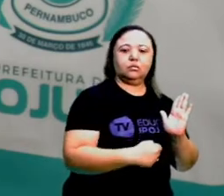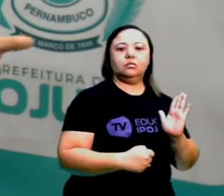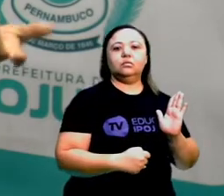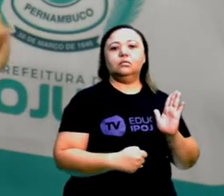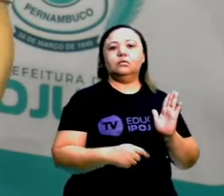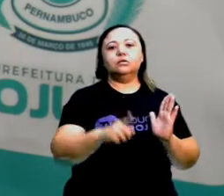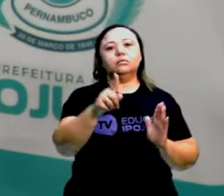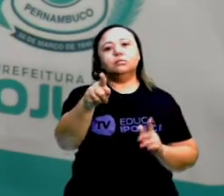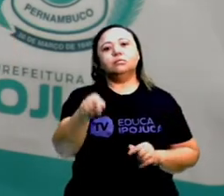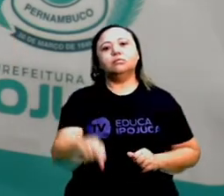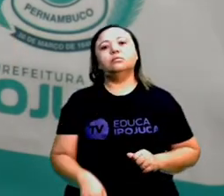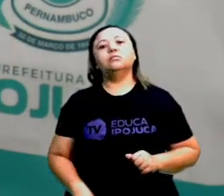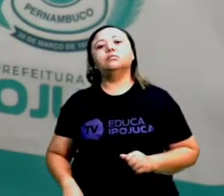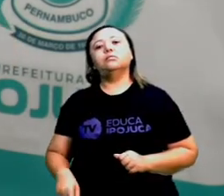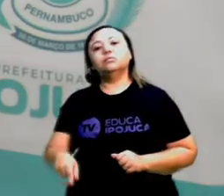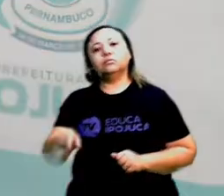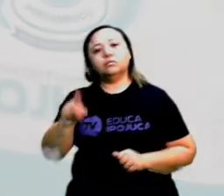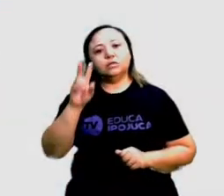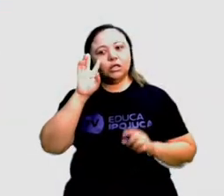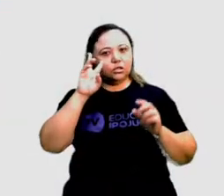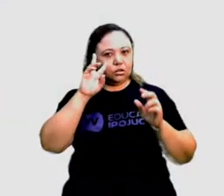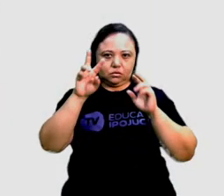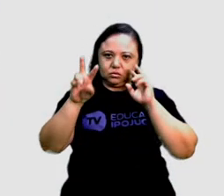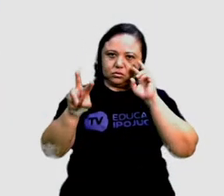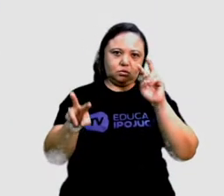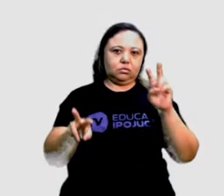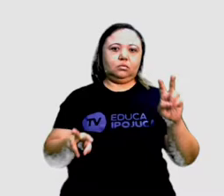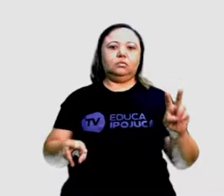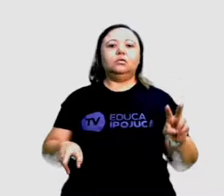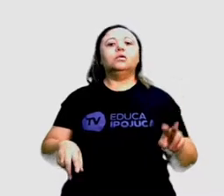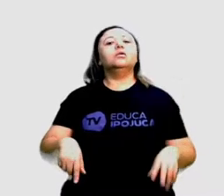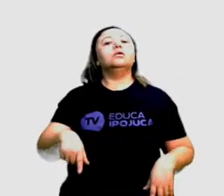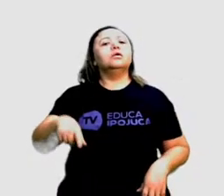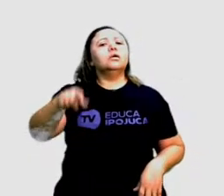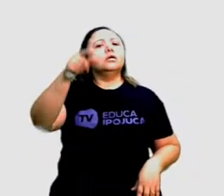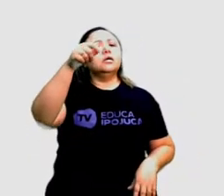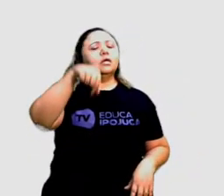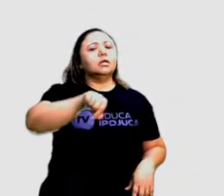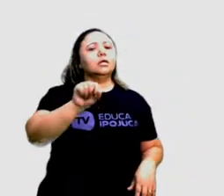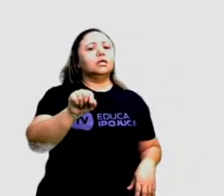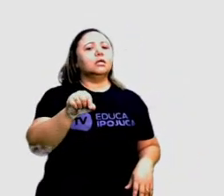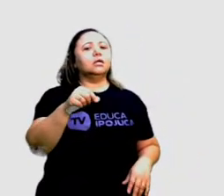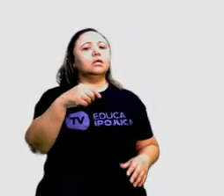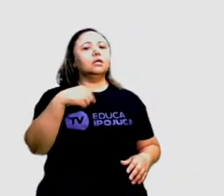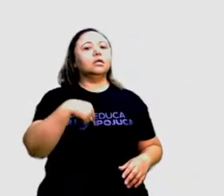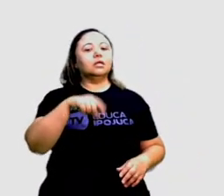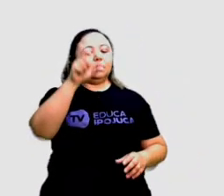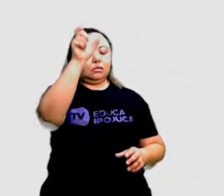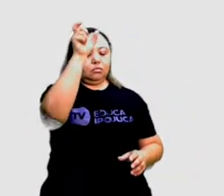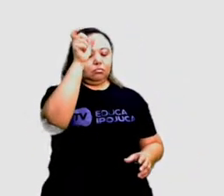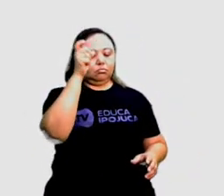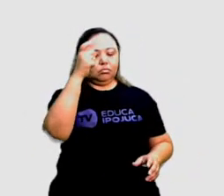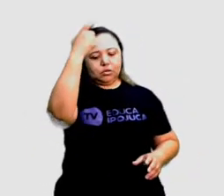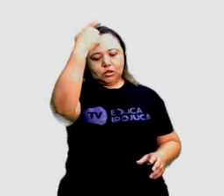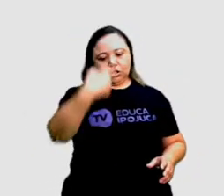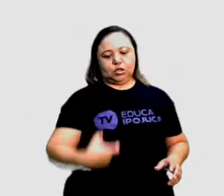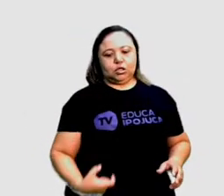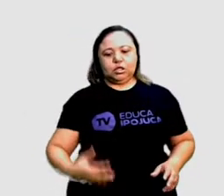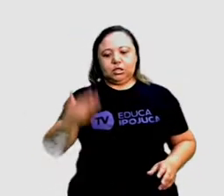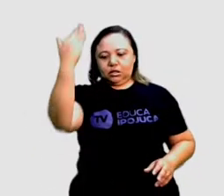vê. Aí, o narrador observador. E o narrador onisciente, não é? É aquele que sabe